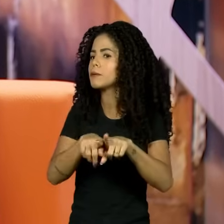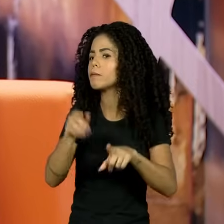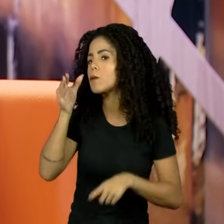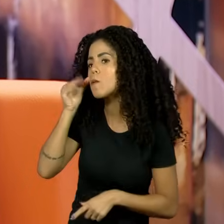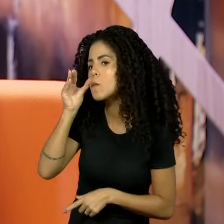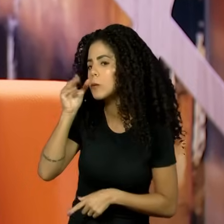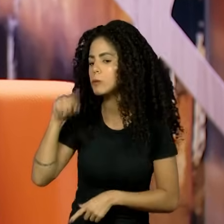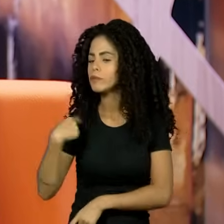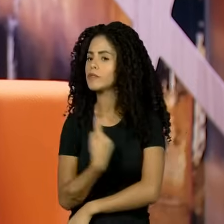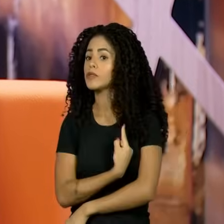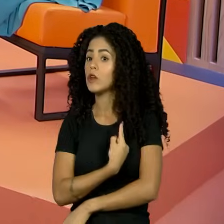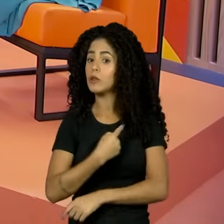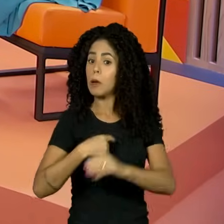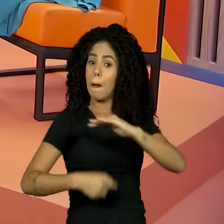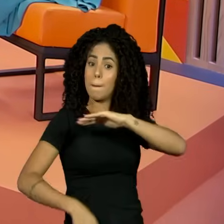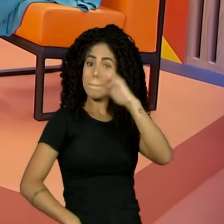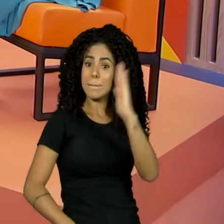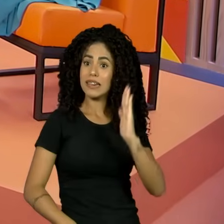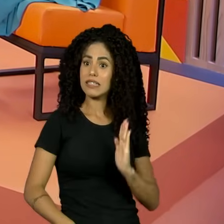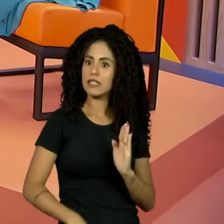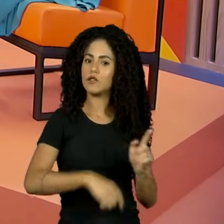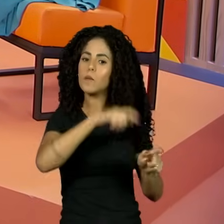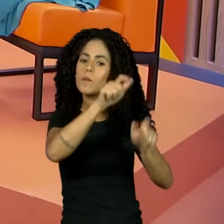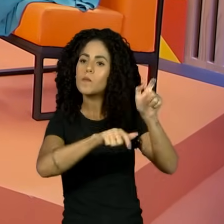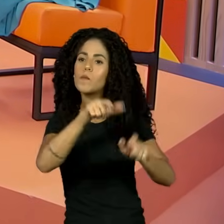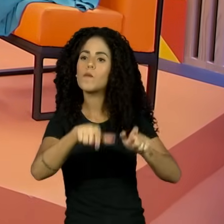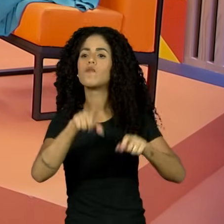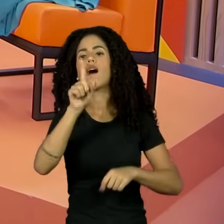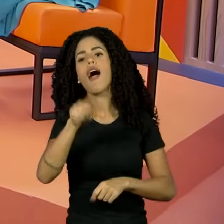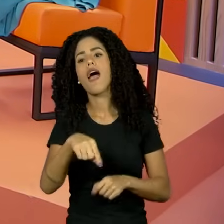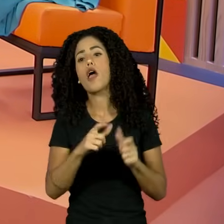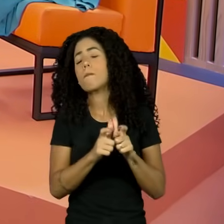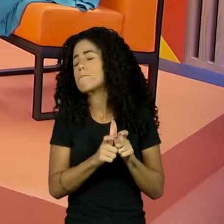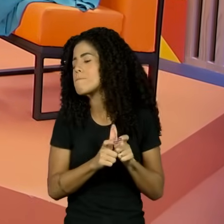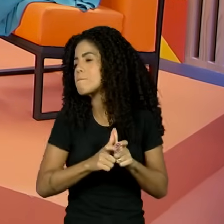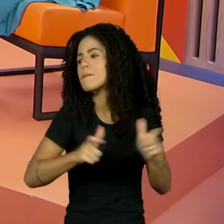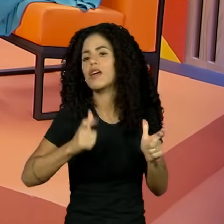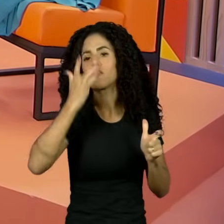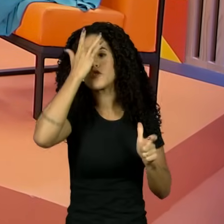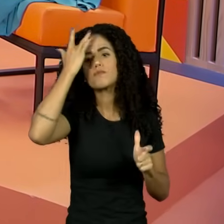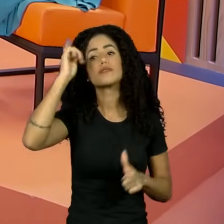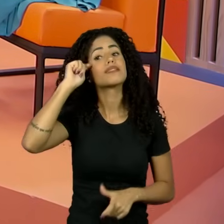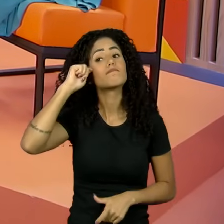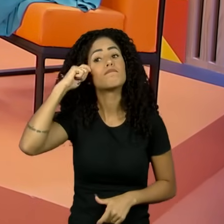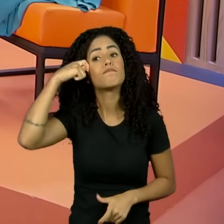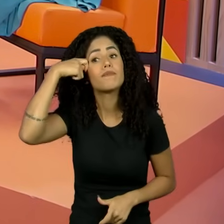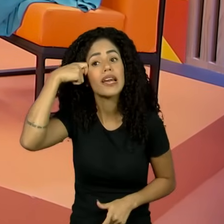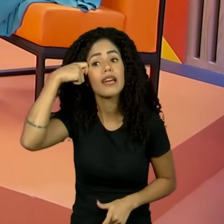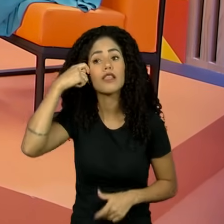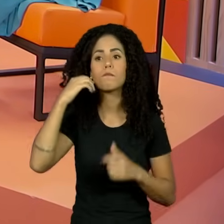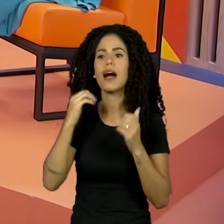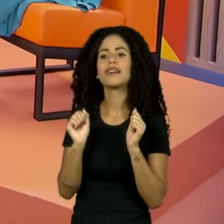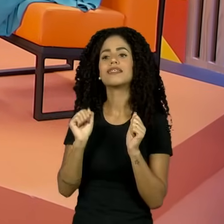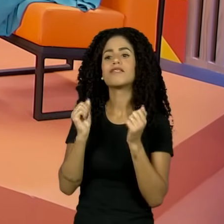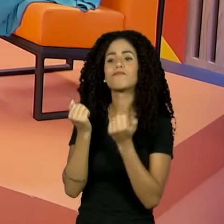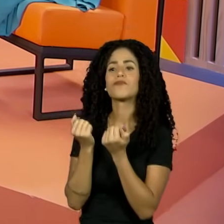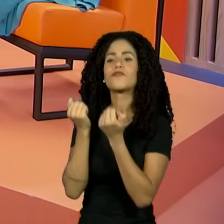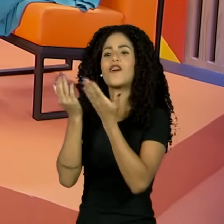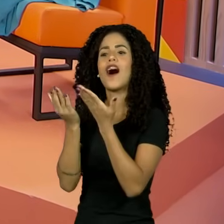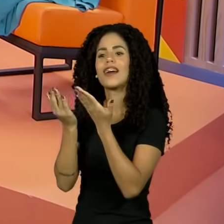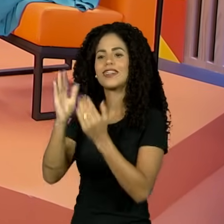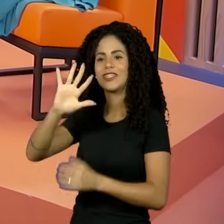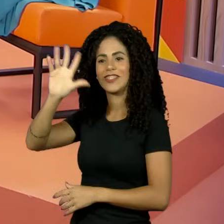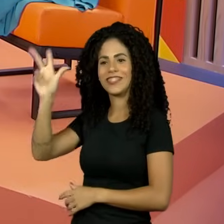que nós, brasileiros, né, somos o país com o maior número de negros fora do continente africano e nos tornamos